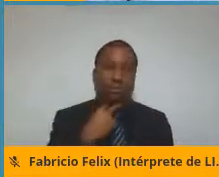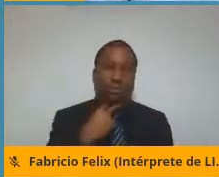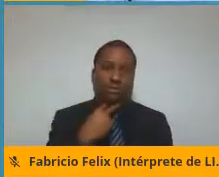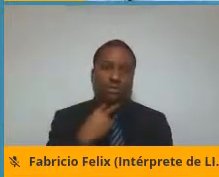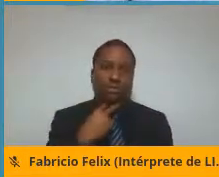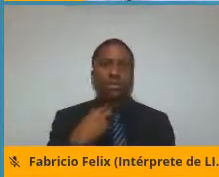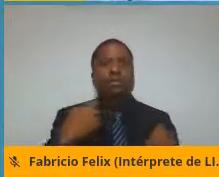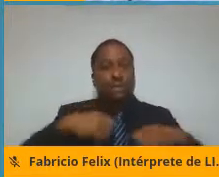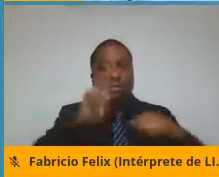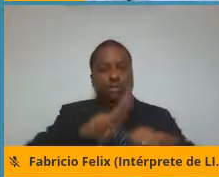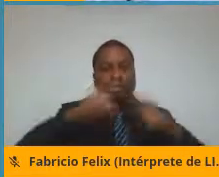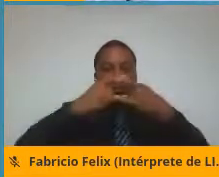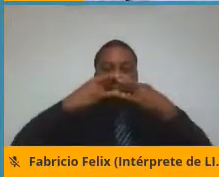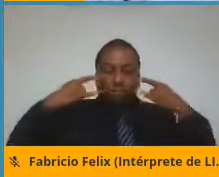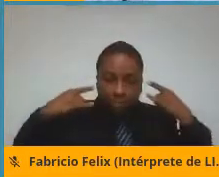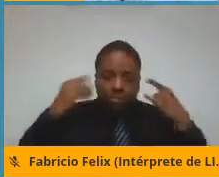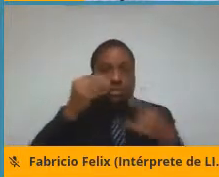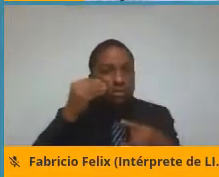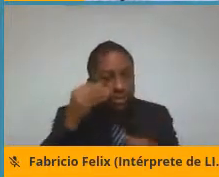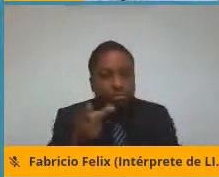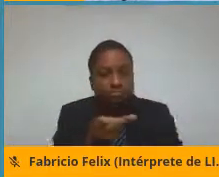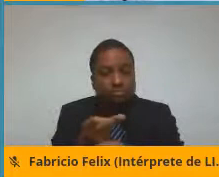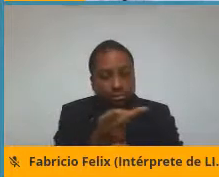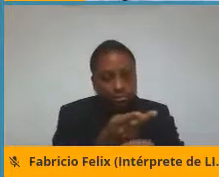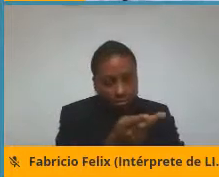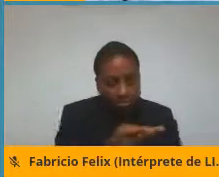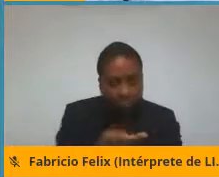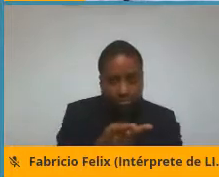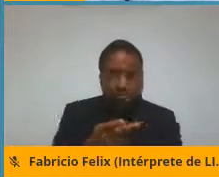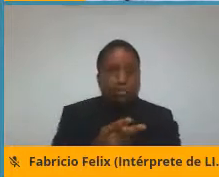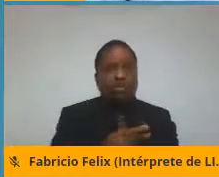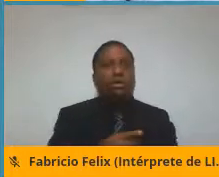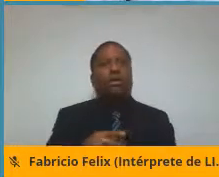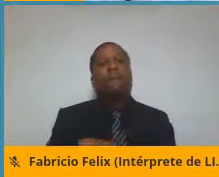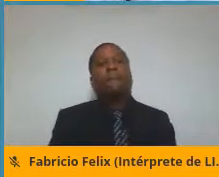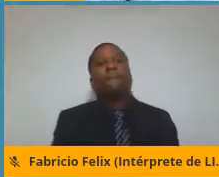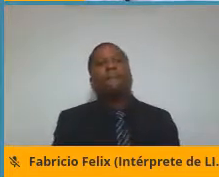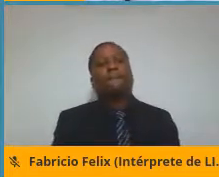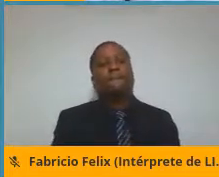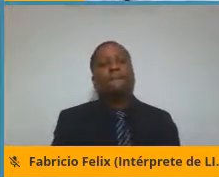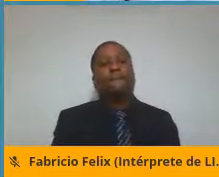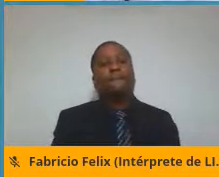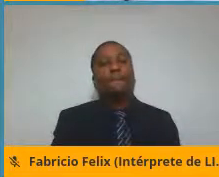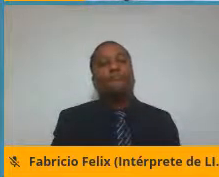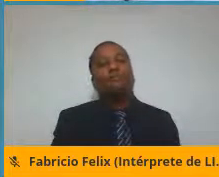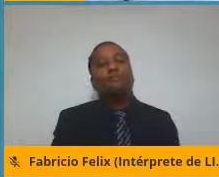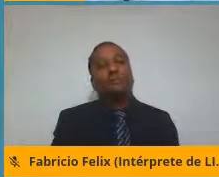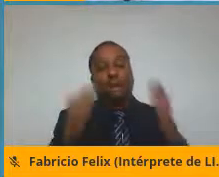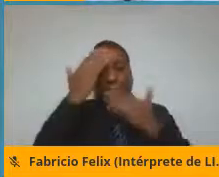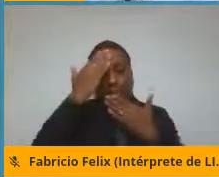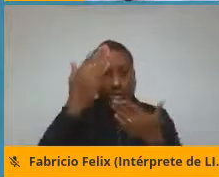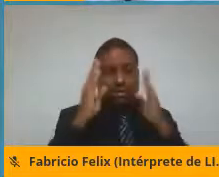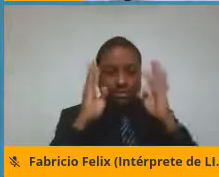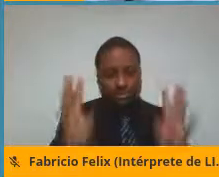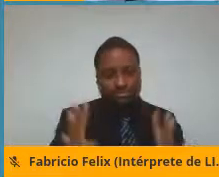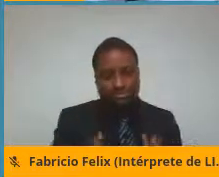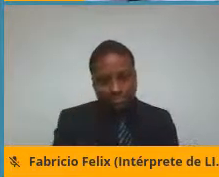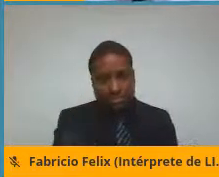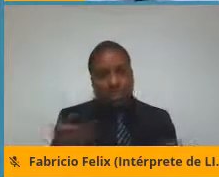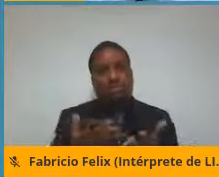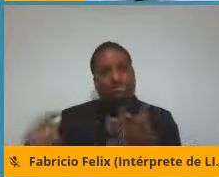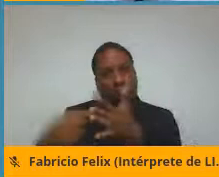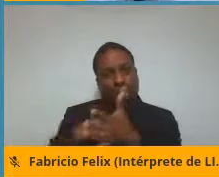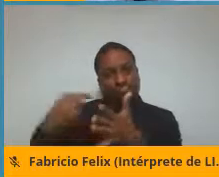máscara, testar e rastrear os casos. Com isso, eu agradeço a atenção de vocês e vamos às